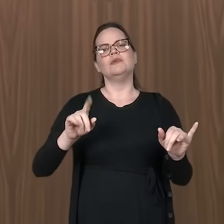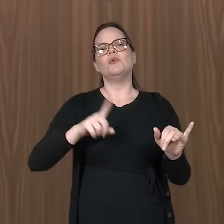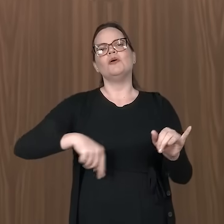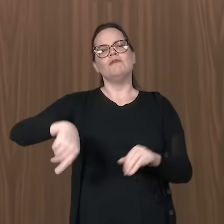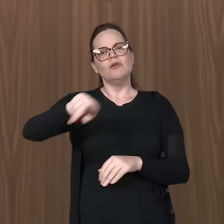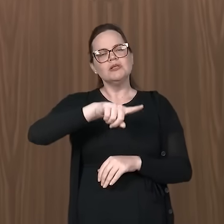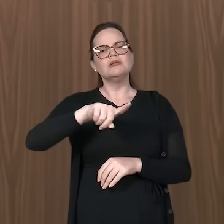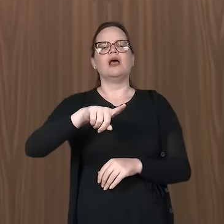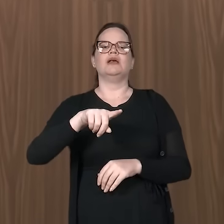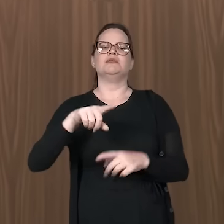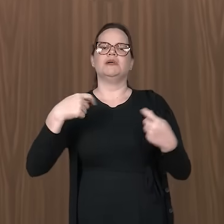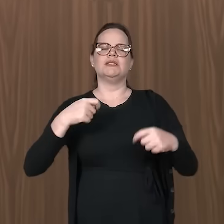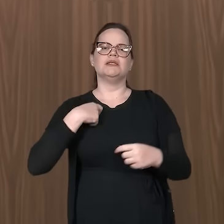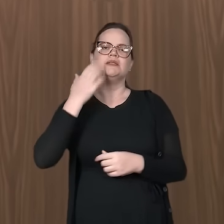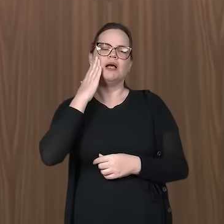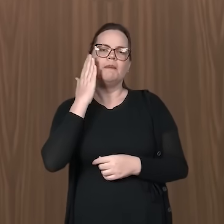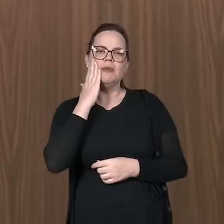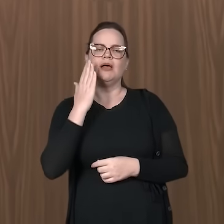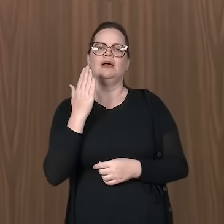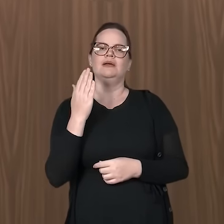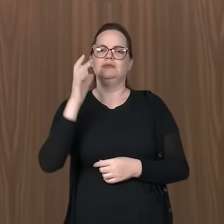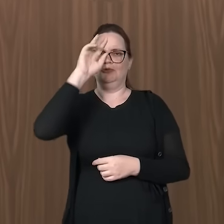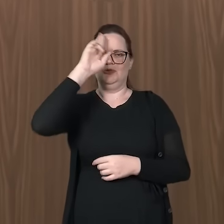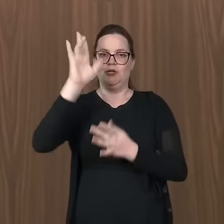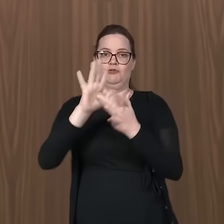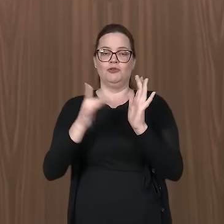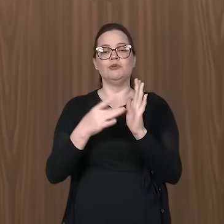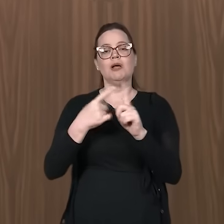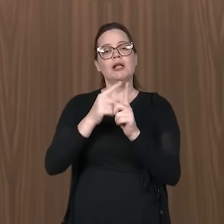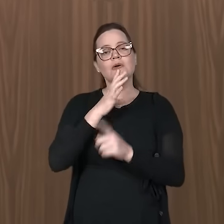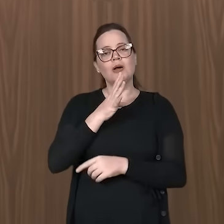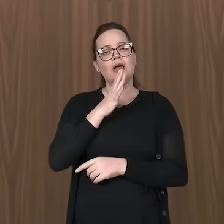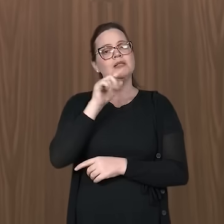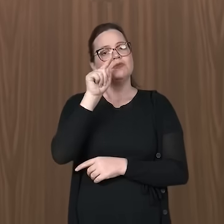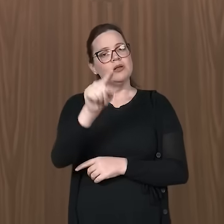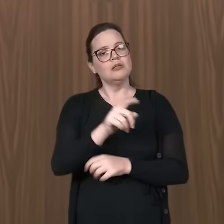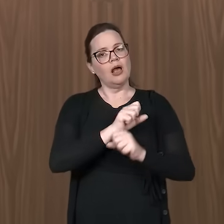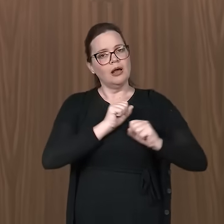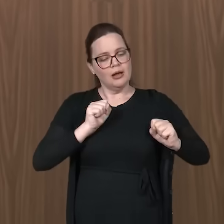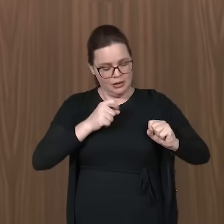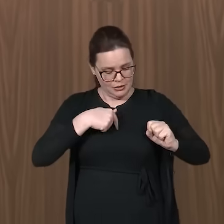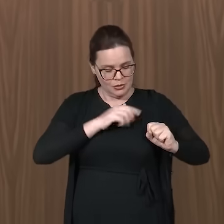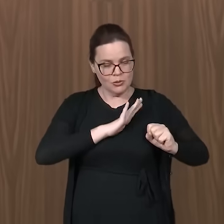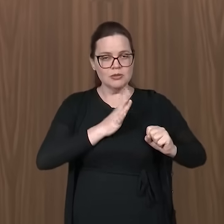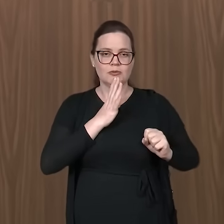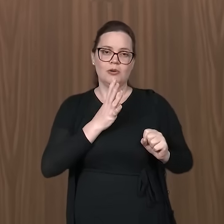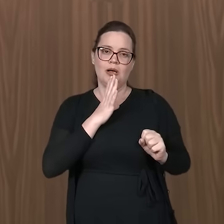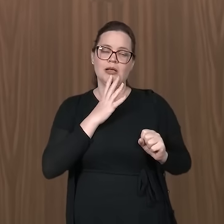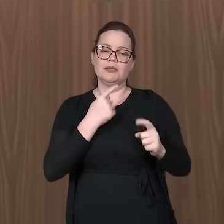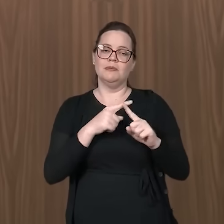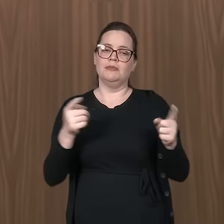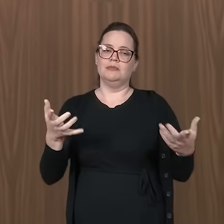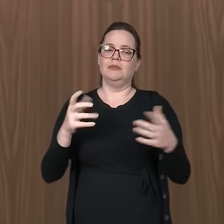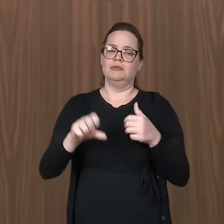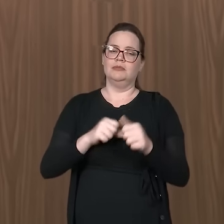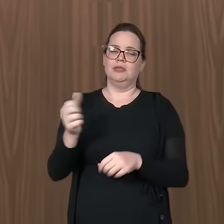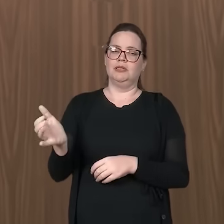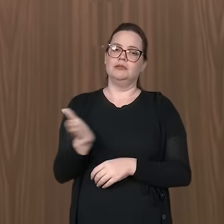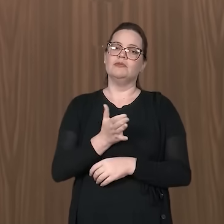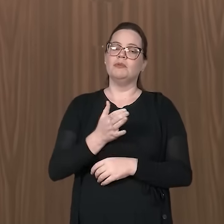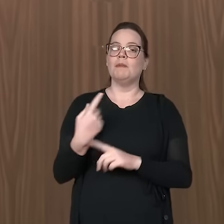Ele conhece o nosso interior, mas Ele quer nos transformar. Ele quer que eu e você possamos ser